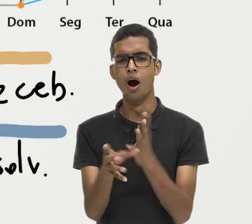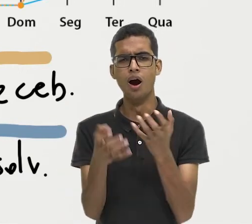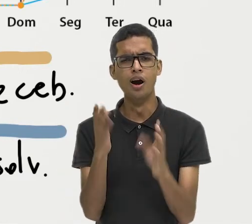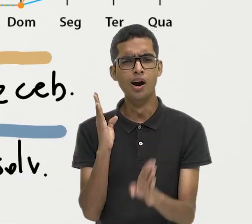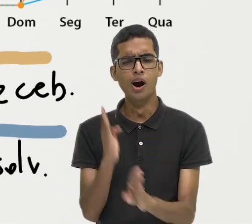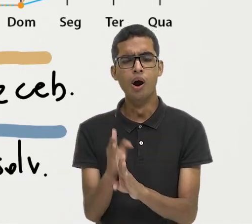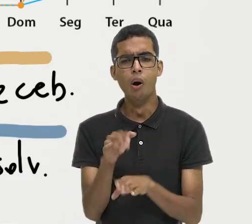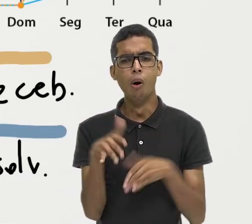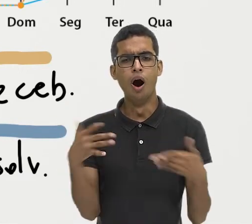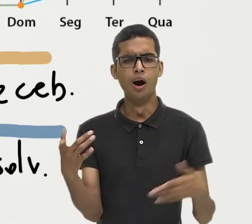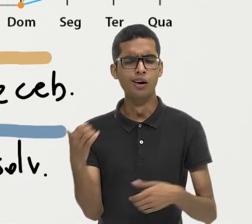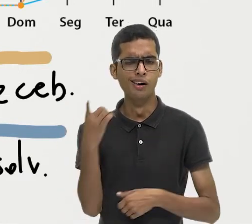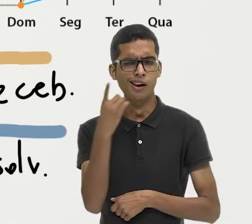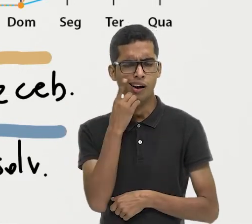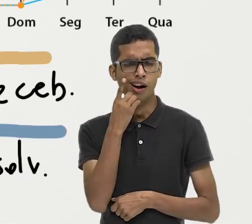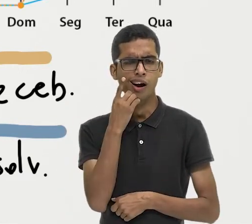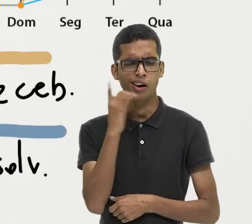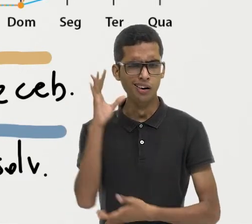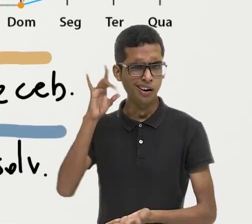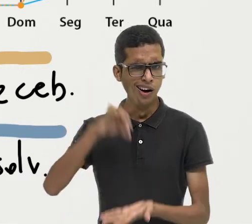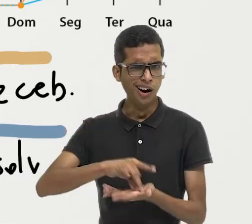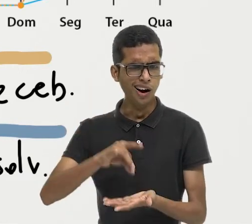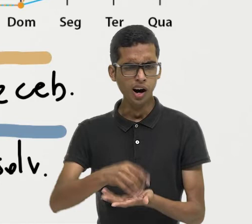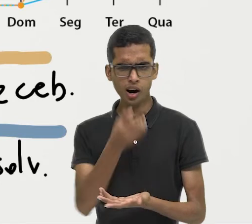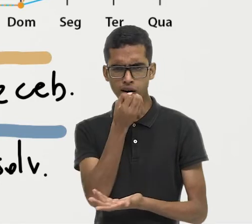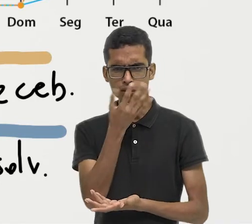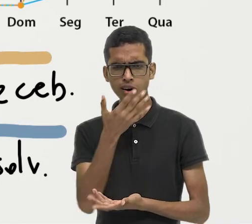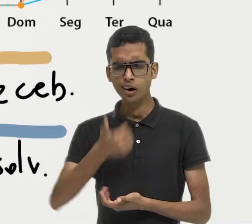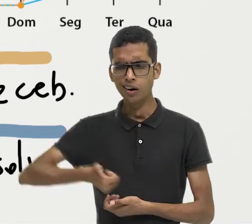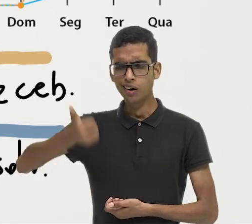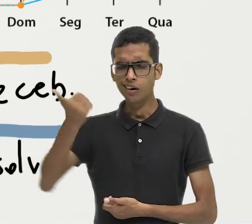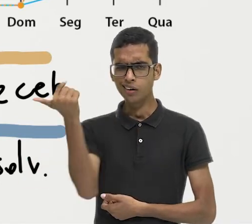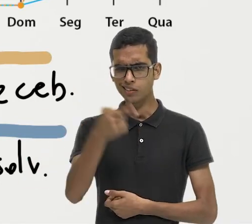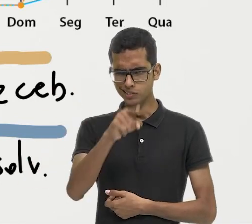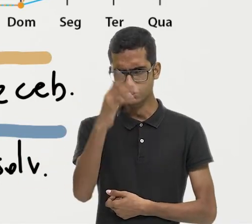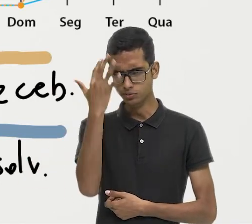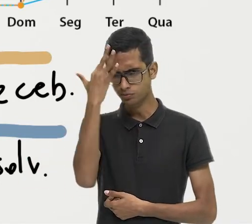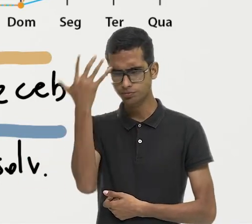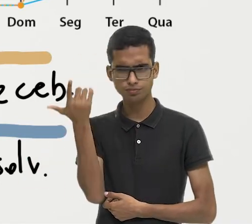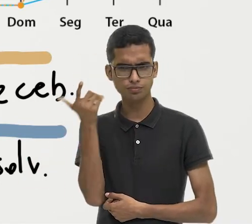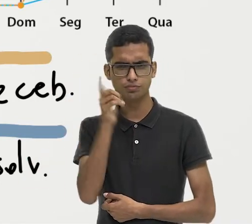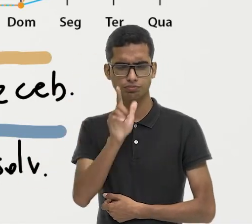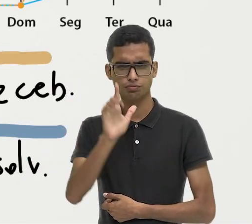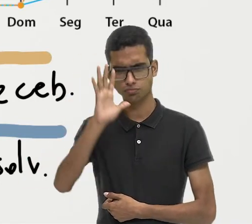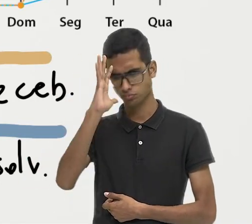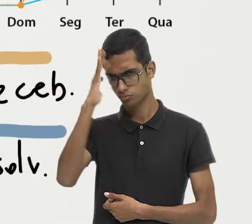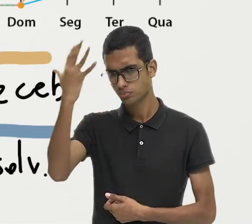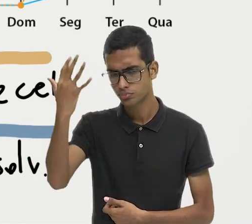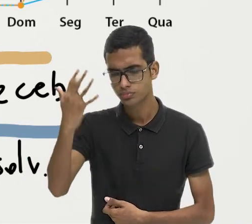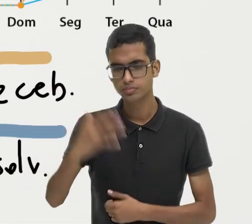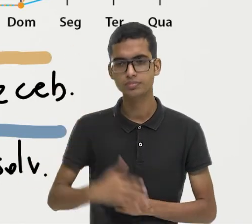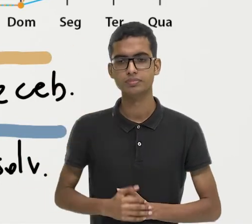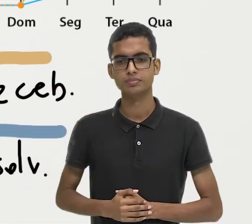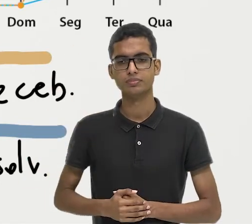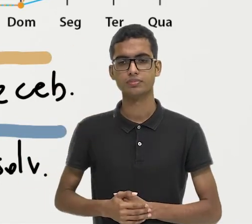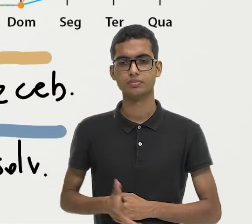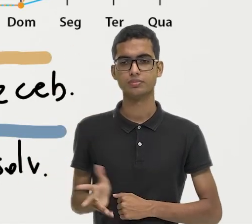quer saber os dias em que elas foram eficientes. Você já conseguiu resolver? Vamos lá